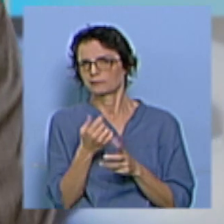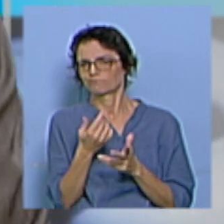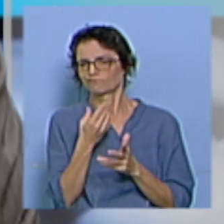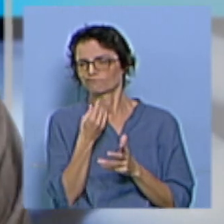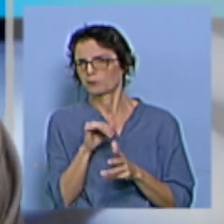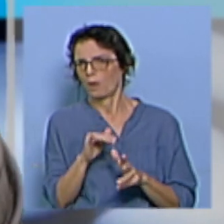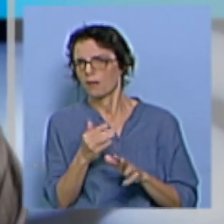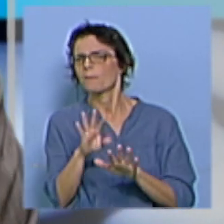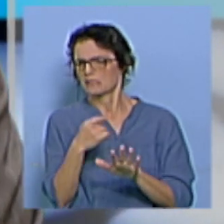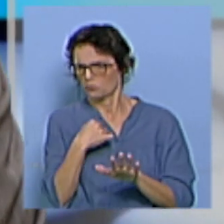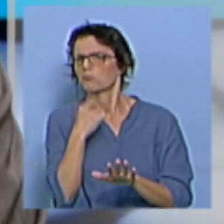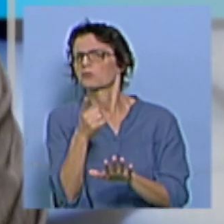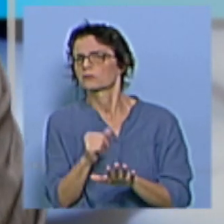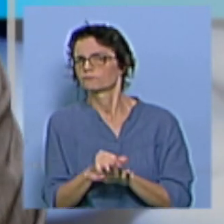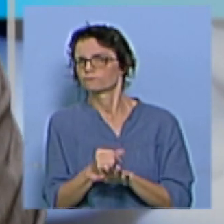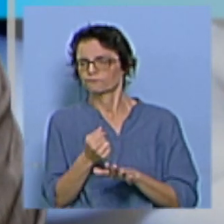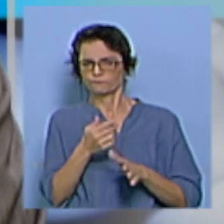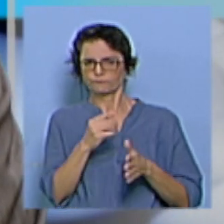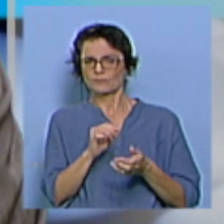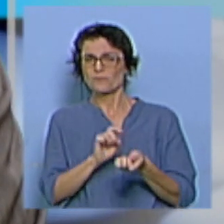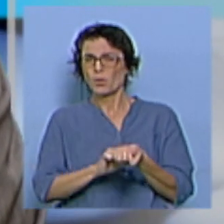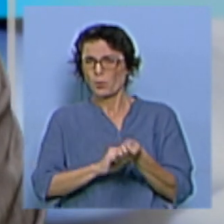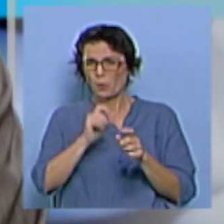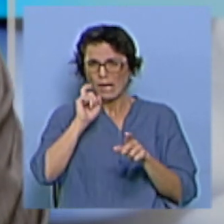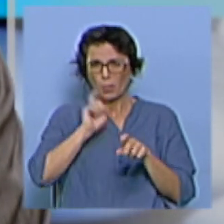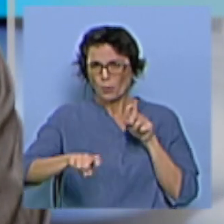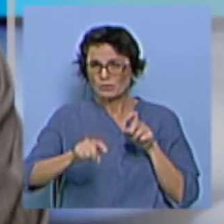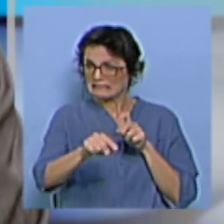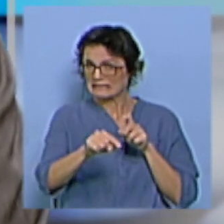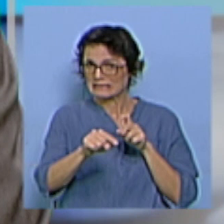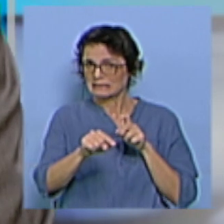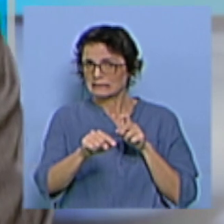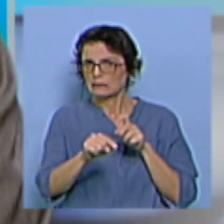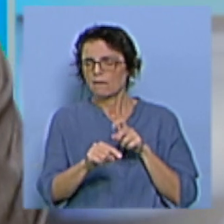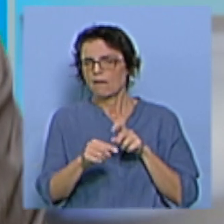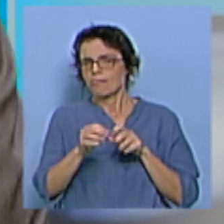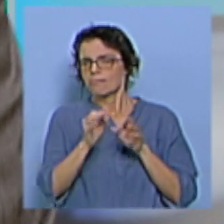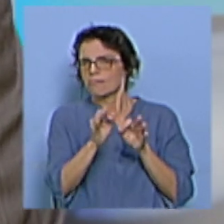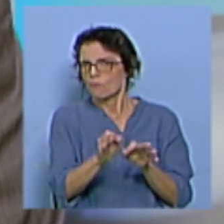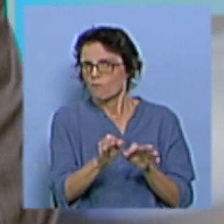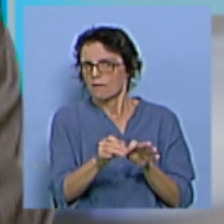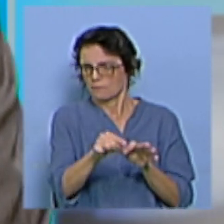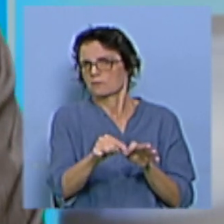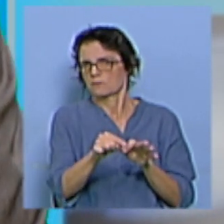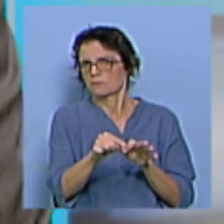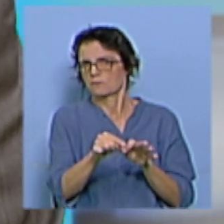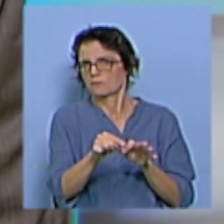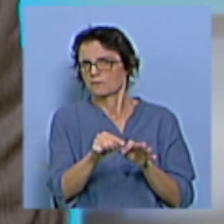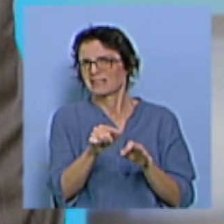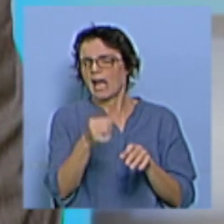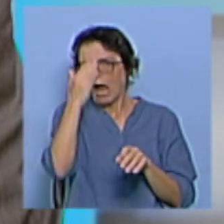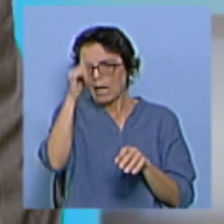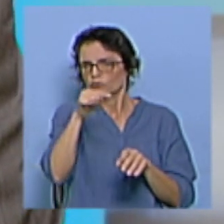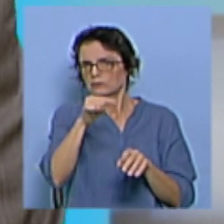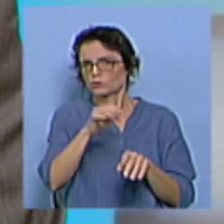deixar de o dizer. Portanto, o racismo é para ser sanado, é para ser sarado, é para ser curado. Eu acho que o racismo é uma